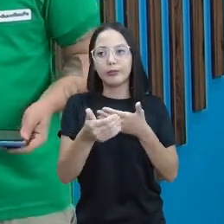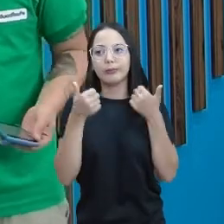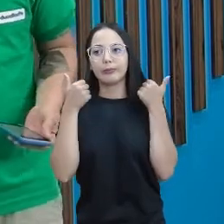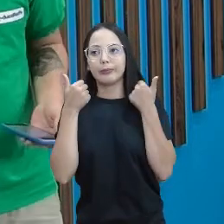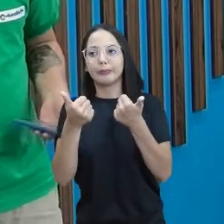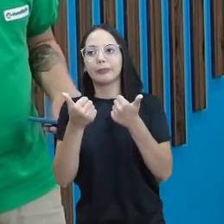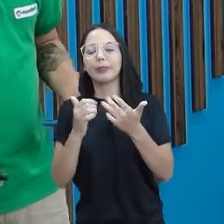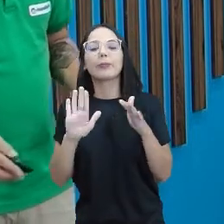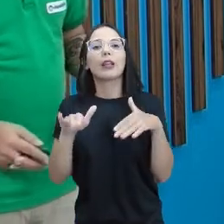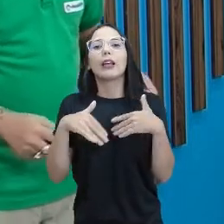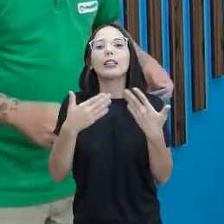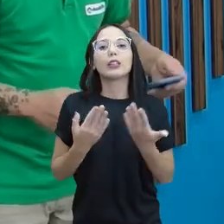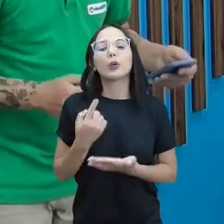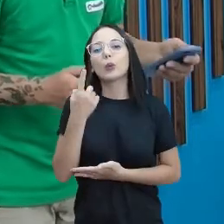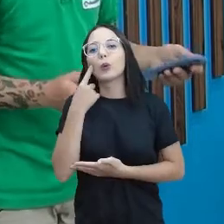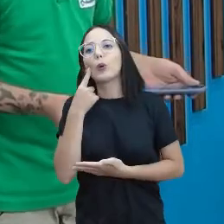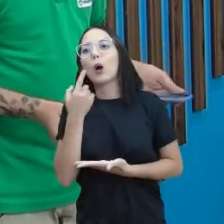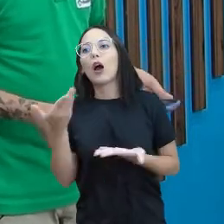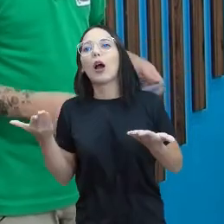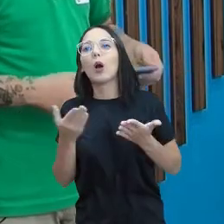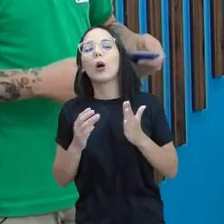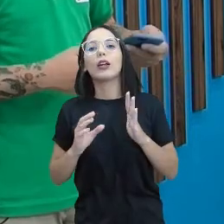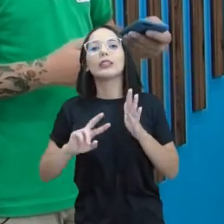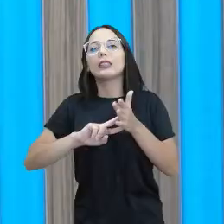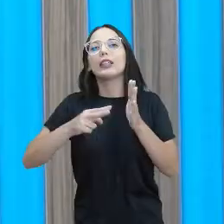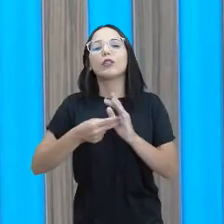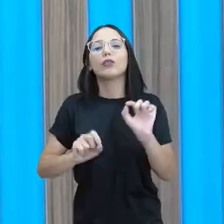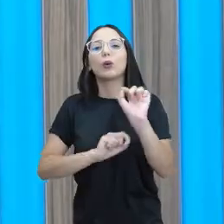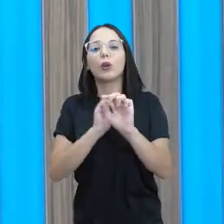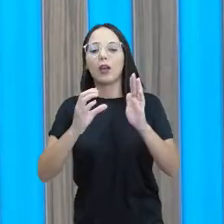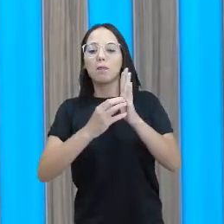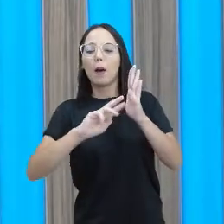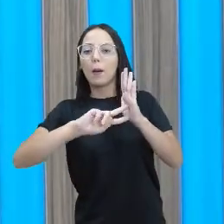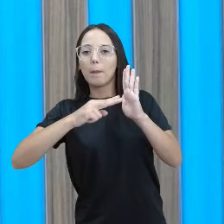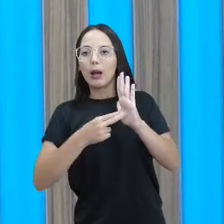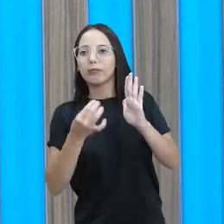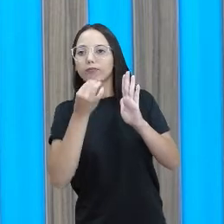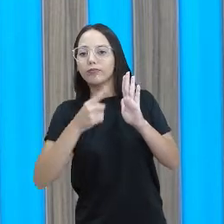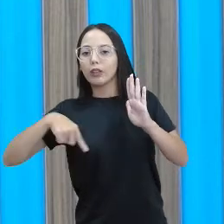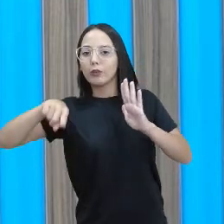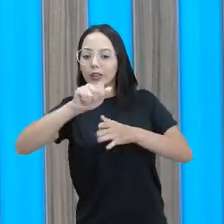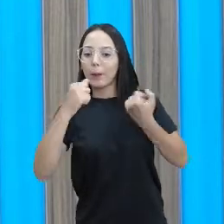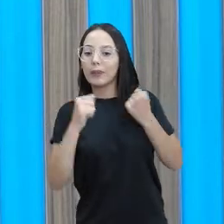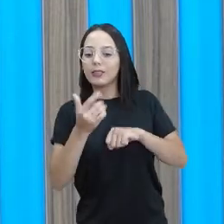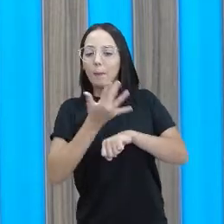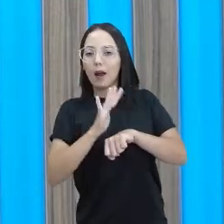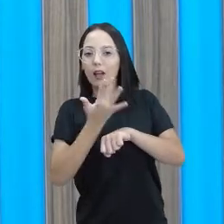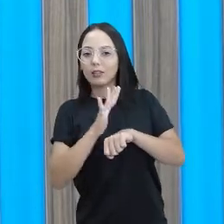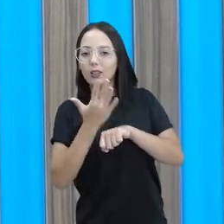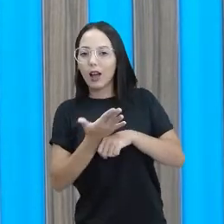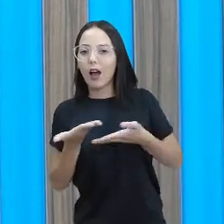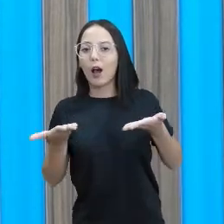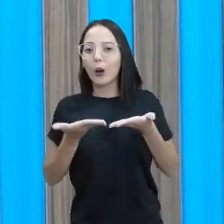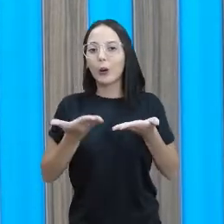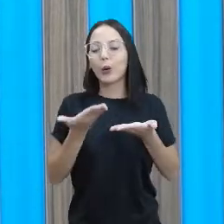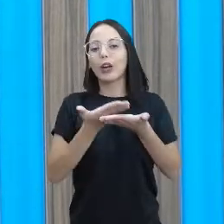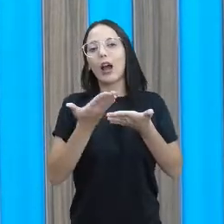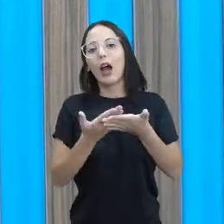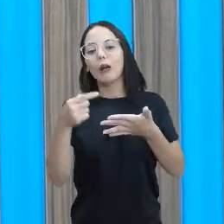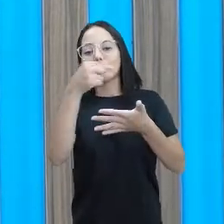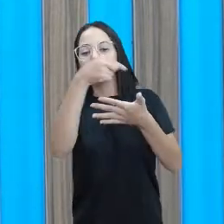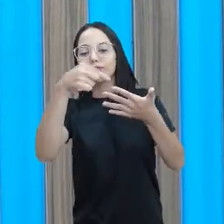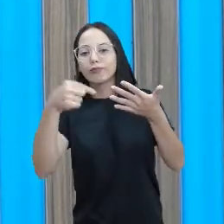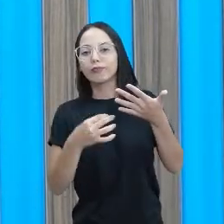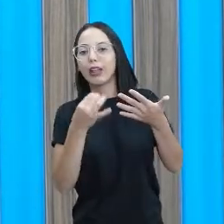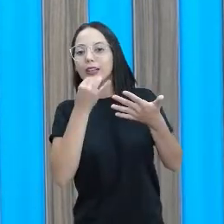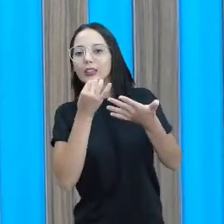certo? Então, pessoal, esse símbolo aí é no sentido de que você precisa praticar um pouco aí esses